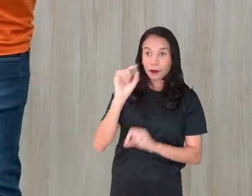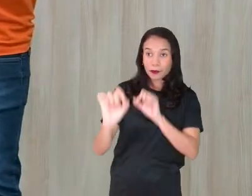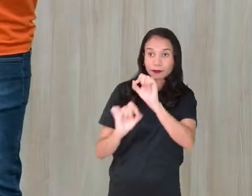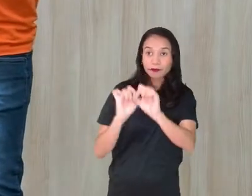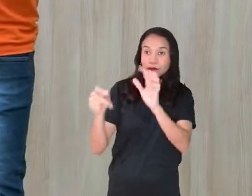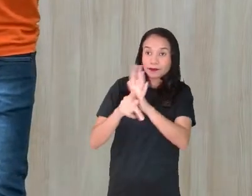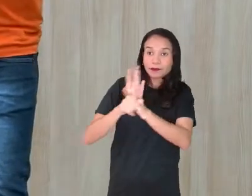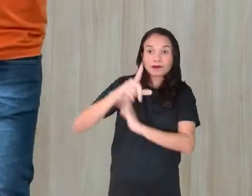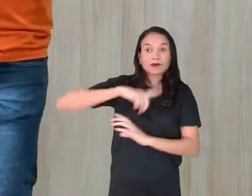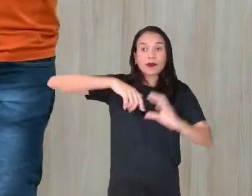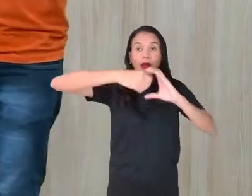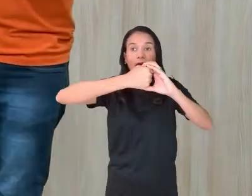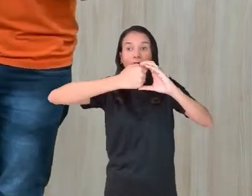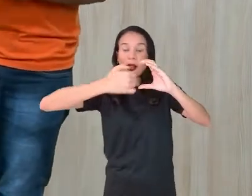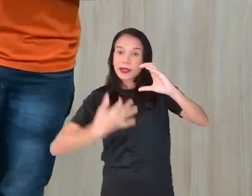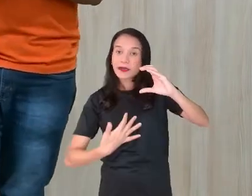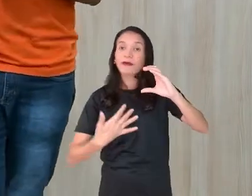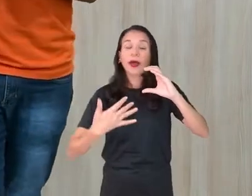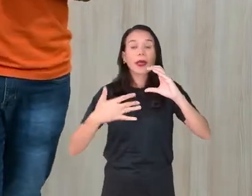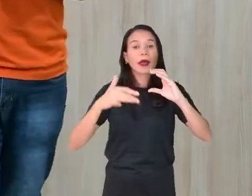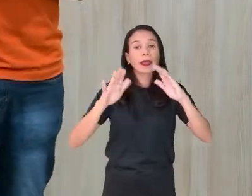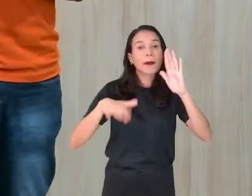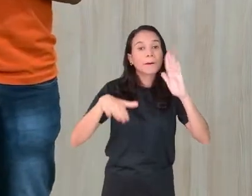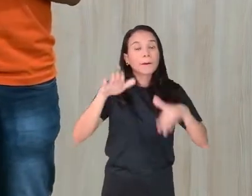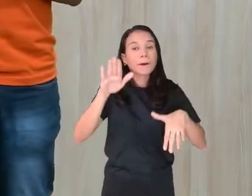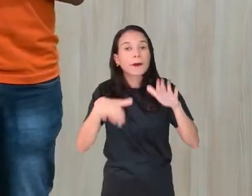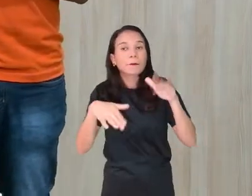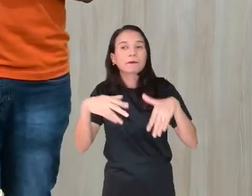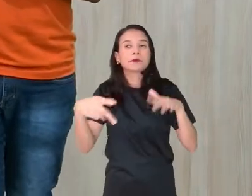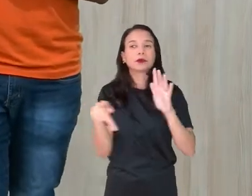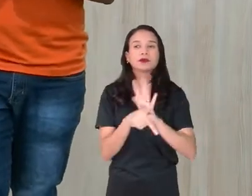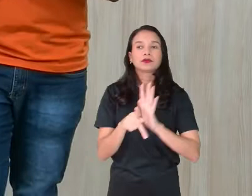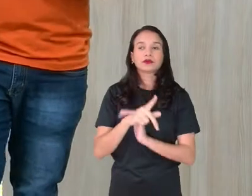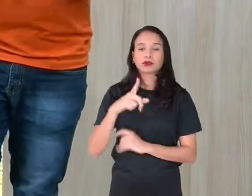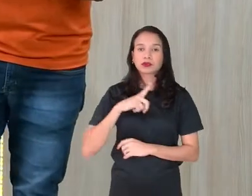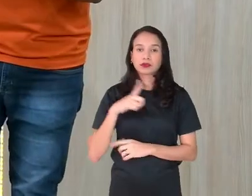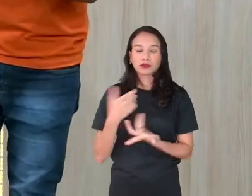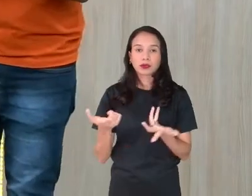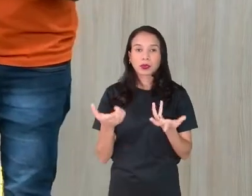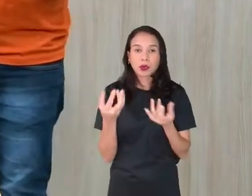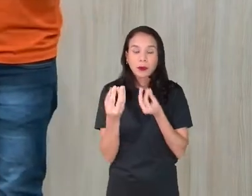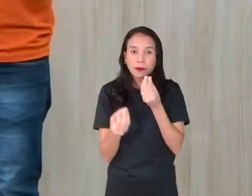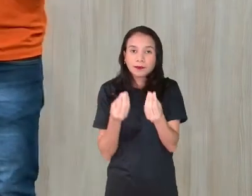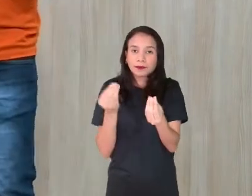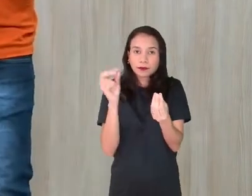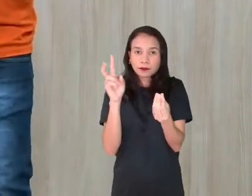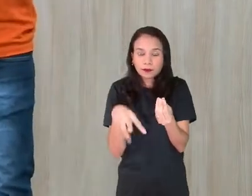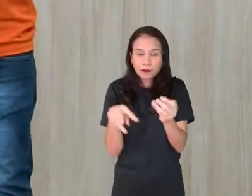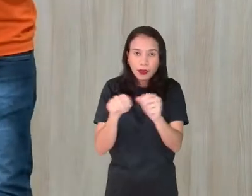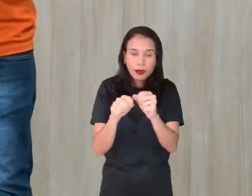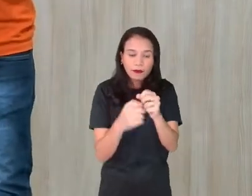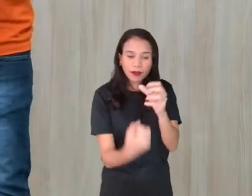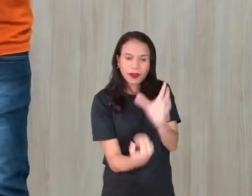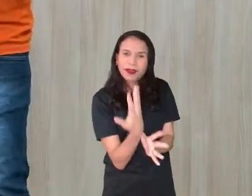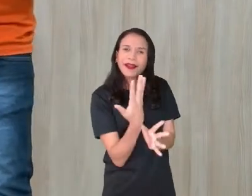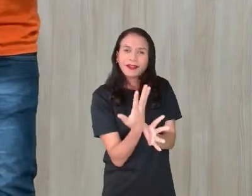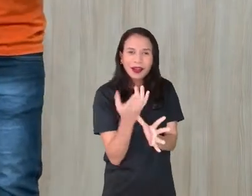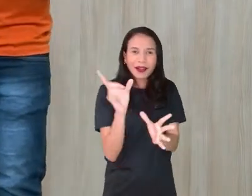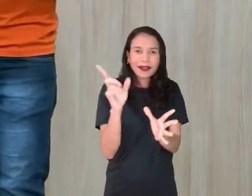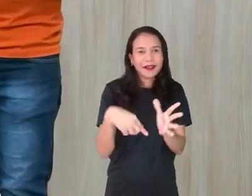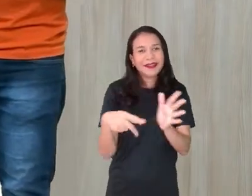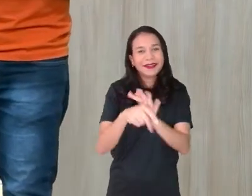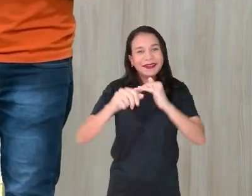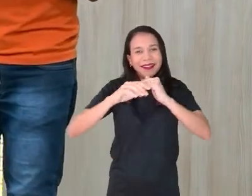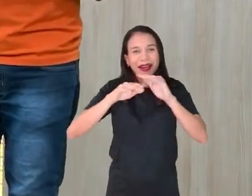são classificadas de acordo com a forma como ela é formada, né? A planície